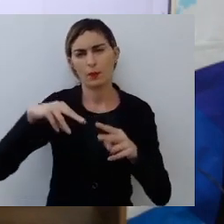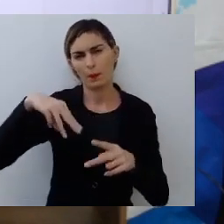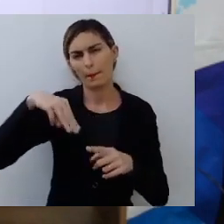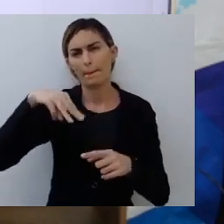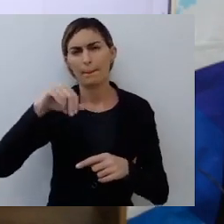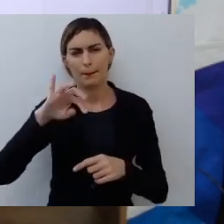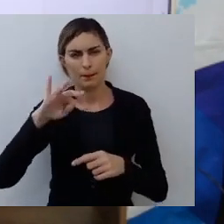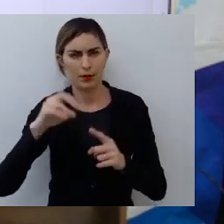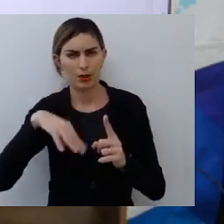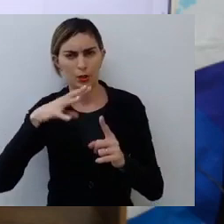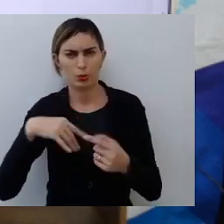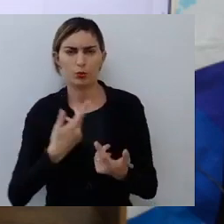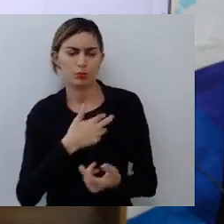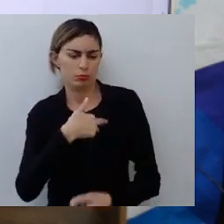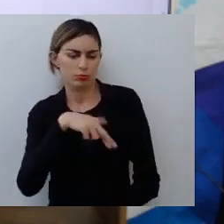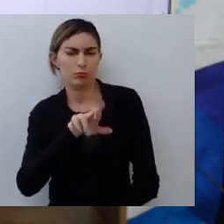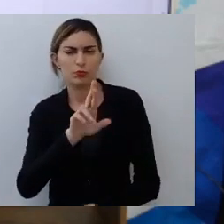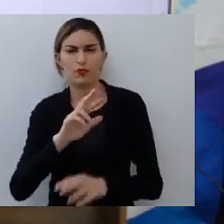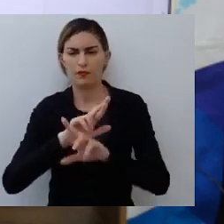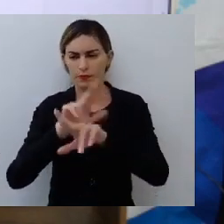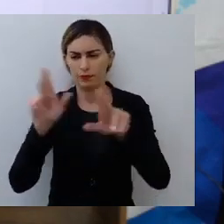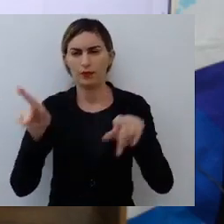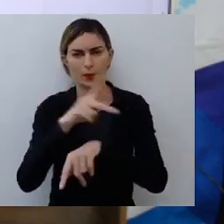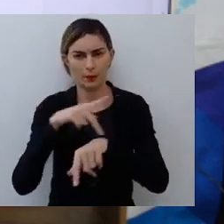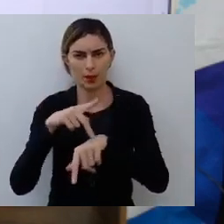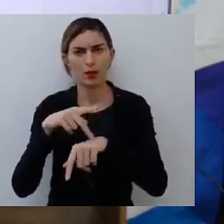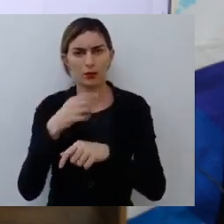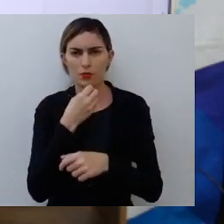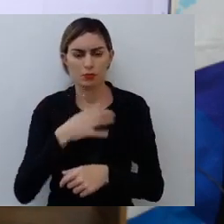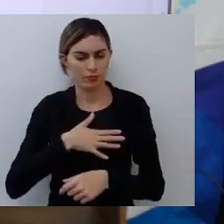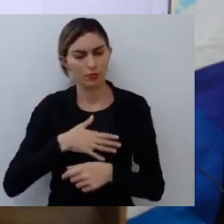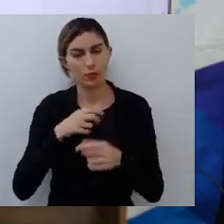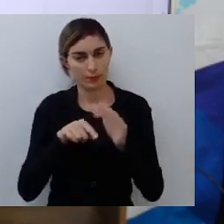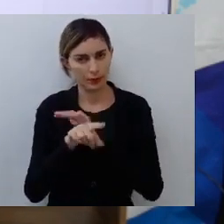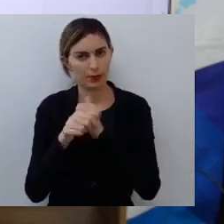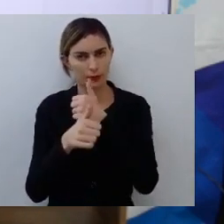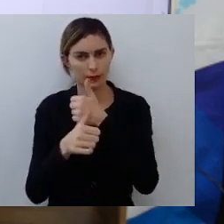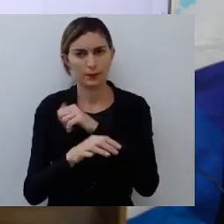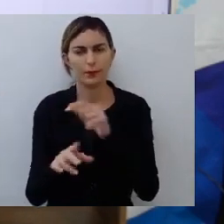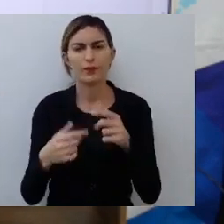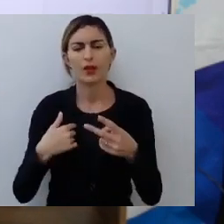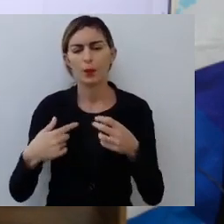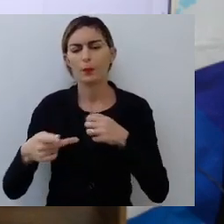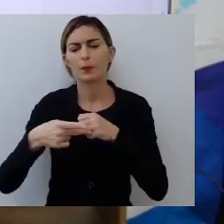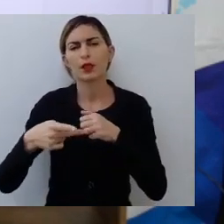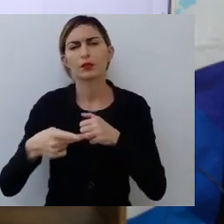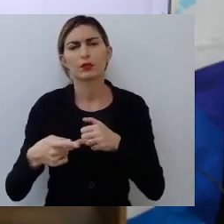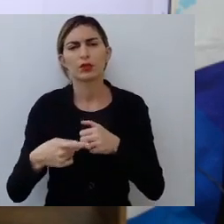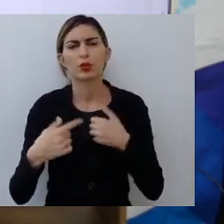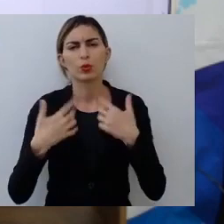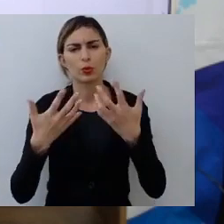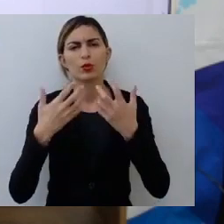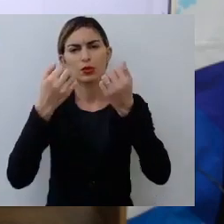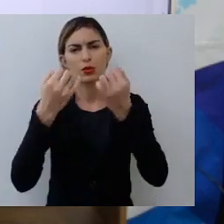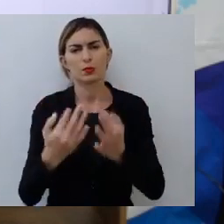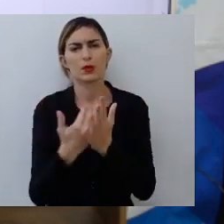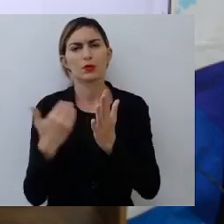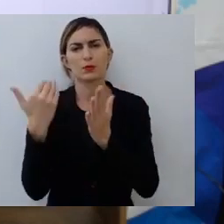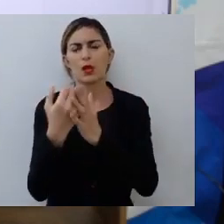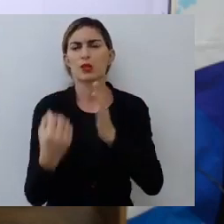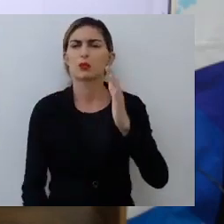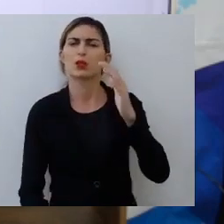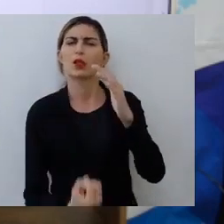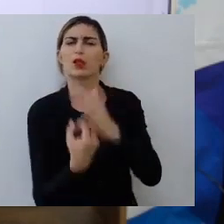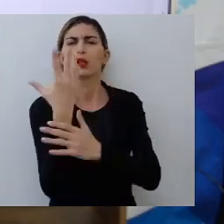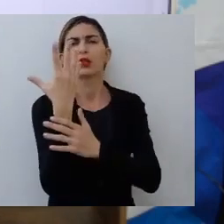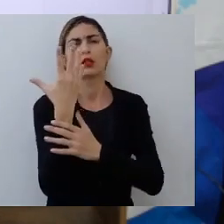mito-religiosa em vários países. Tá? Gostei da pergunta. Show de bola. Sou de Petrolina e queria que me explicasse mais sobre o